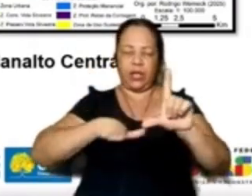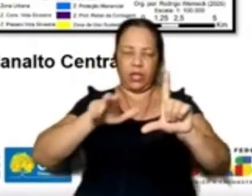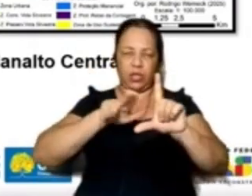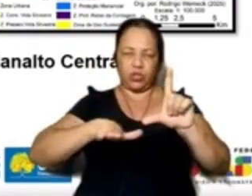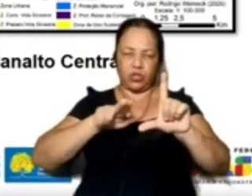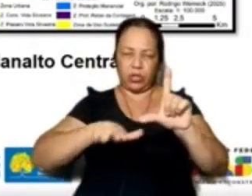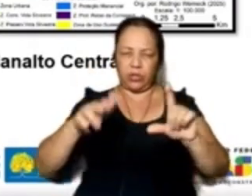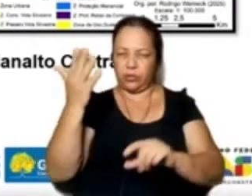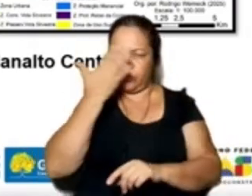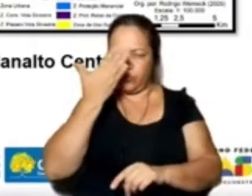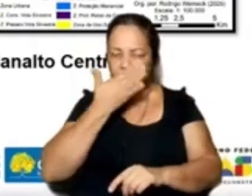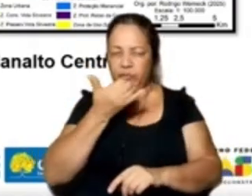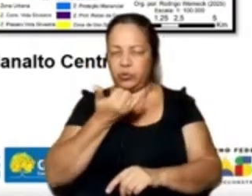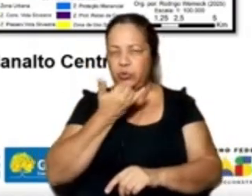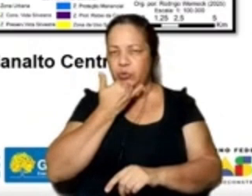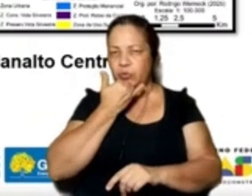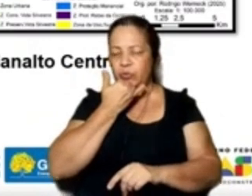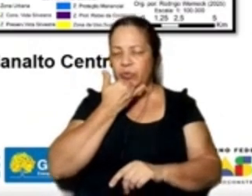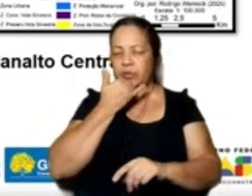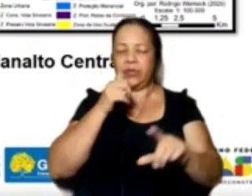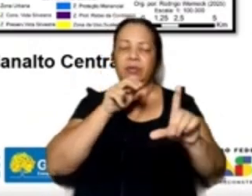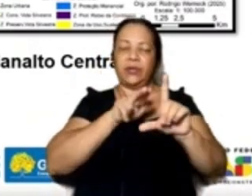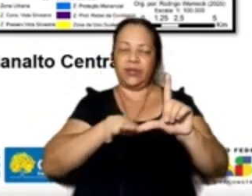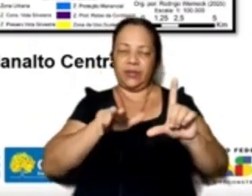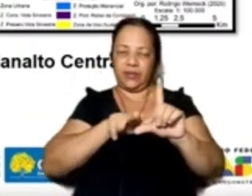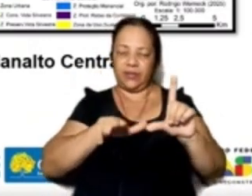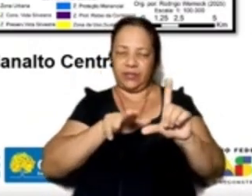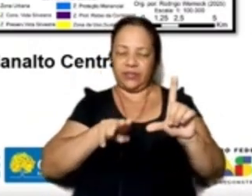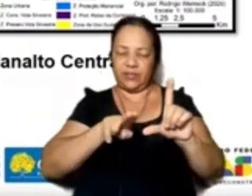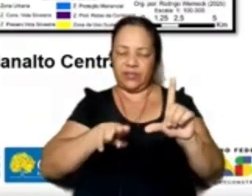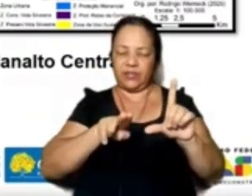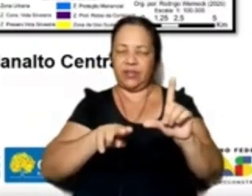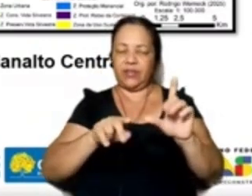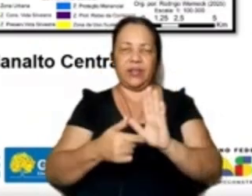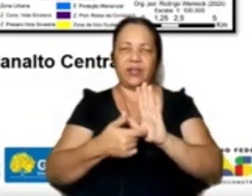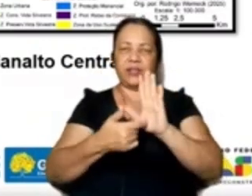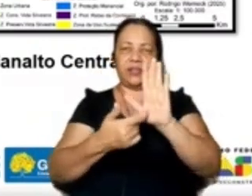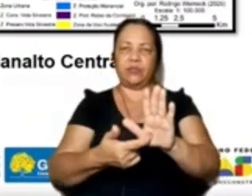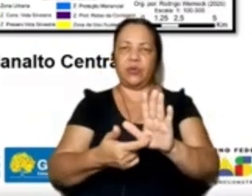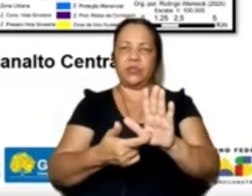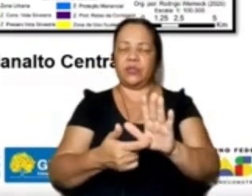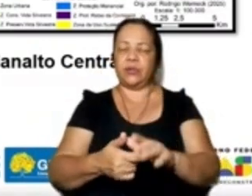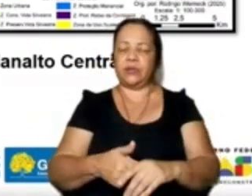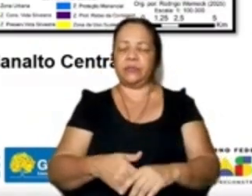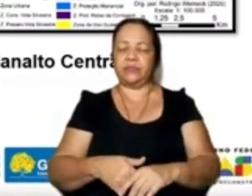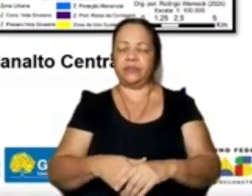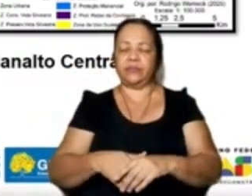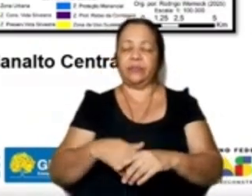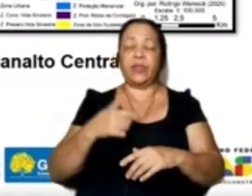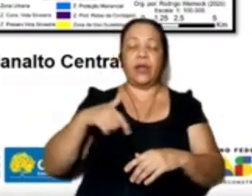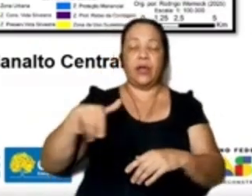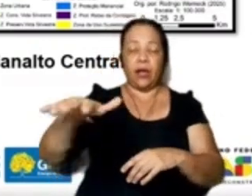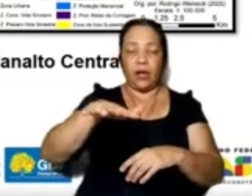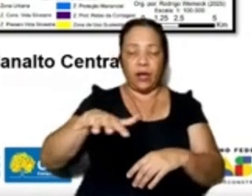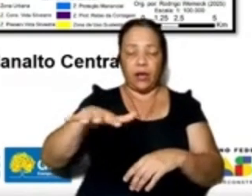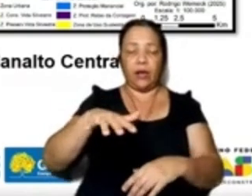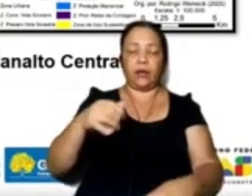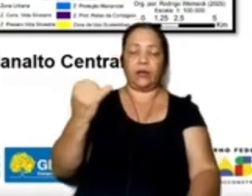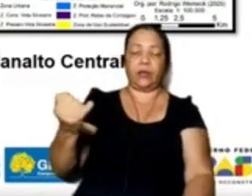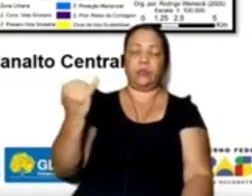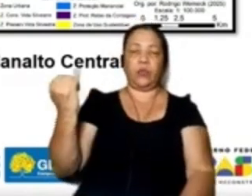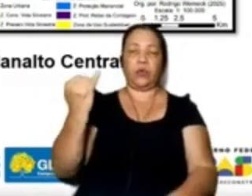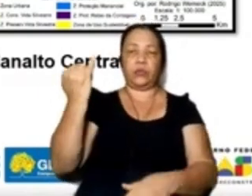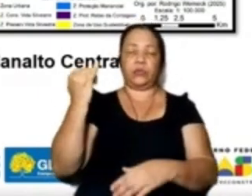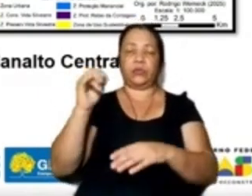nada, mas tem a legenda. Não, é só para mostrar as diversas zonas, né, que tem uma área importante, porque está protegida